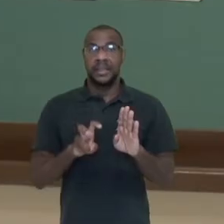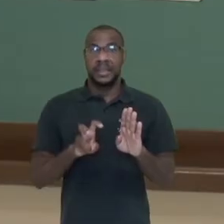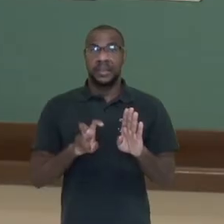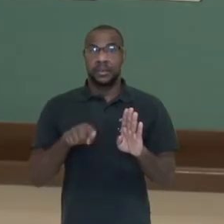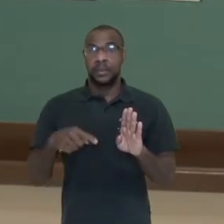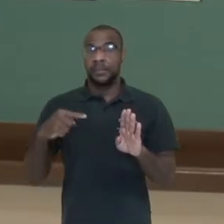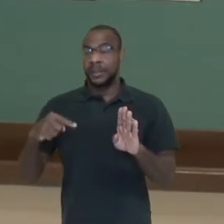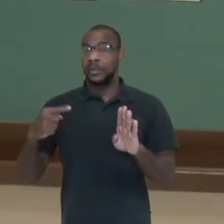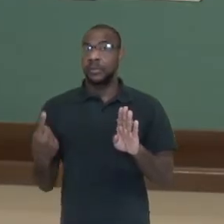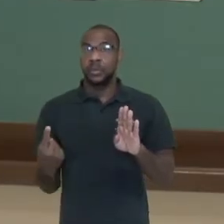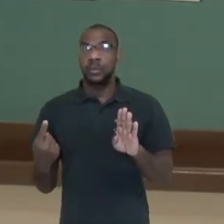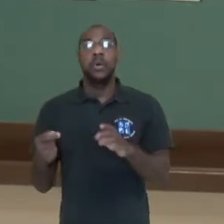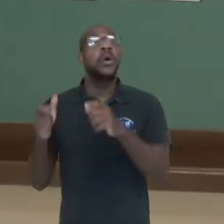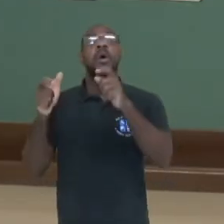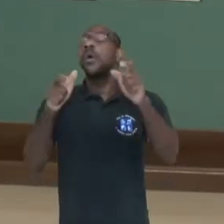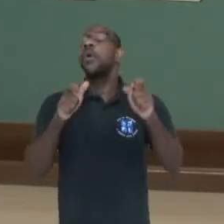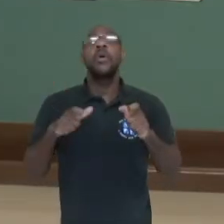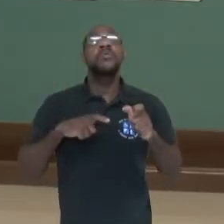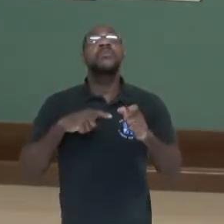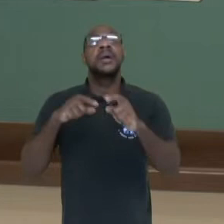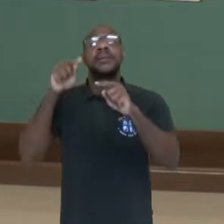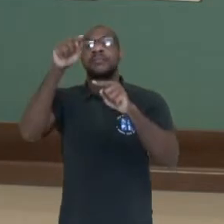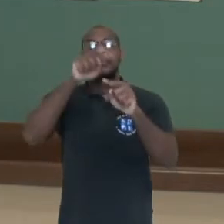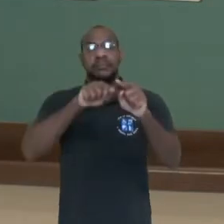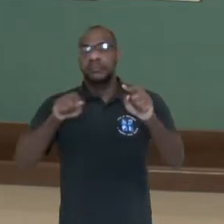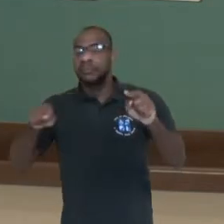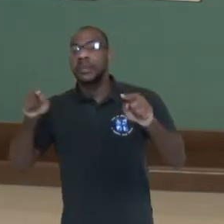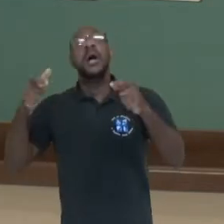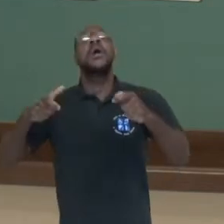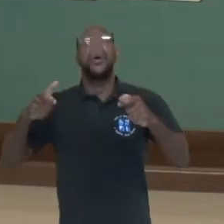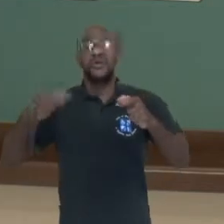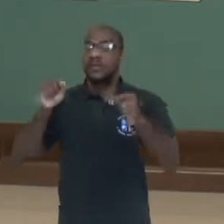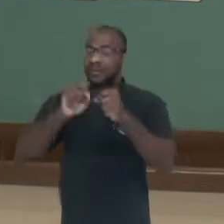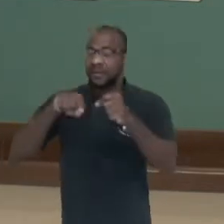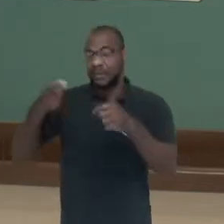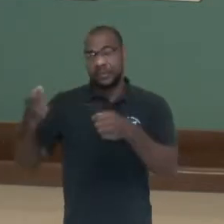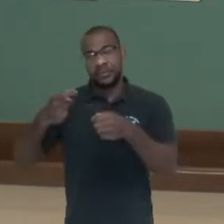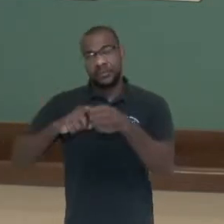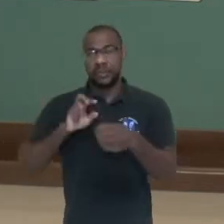1. Onde estão esses pontos aqui? Faz aí que eu já volto.